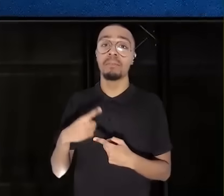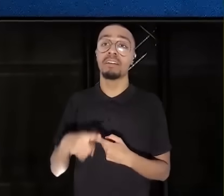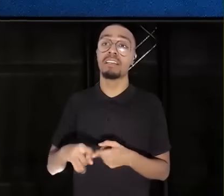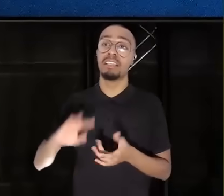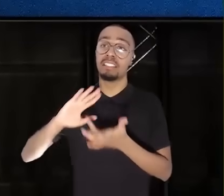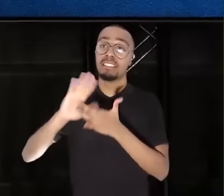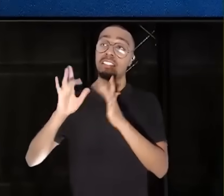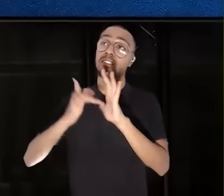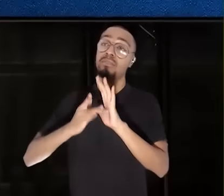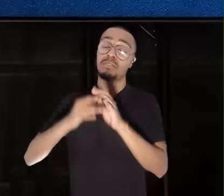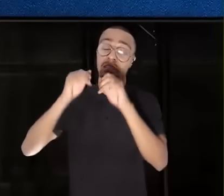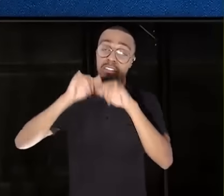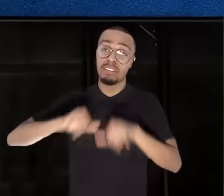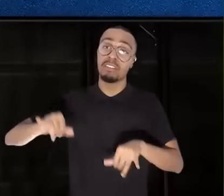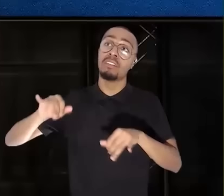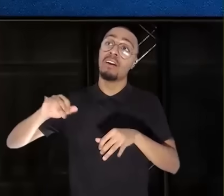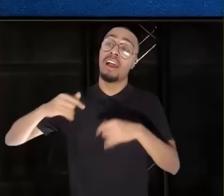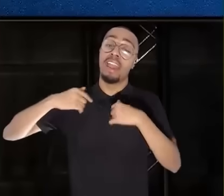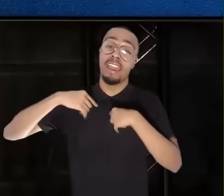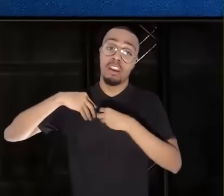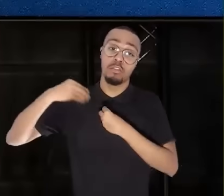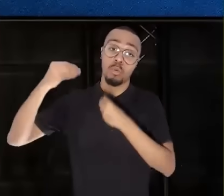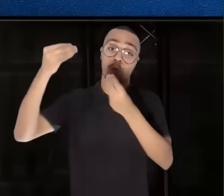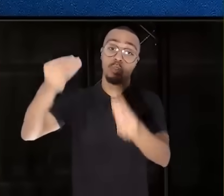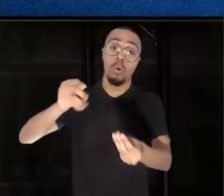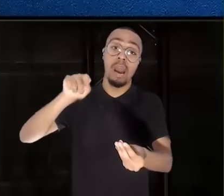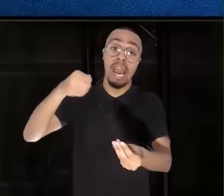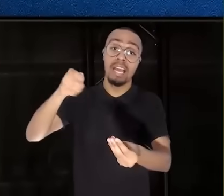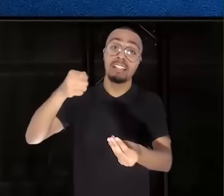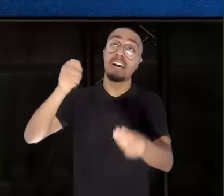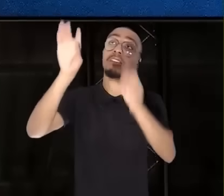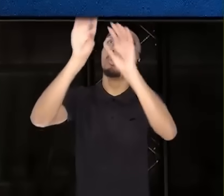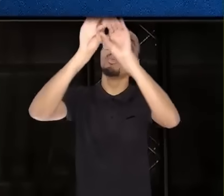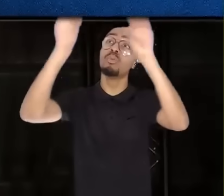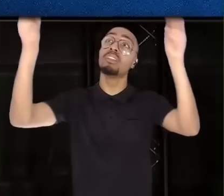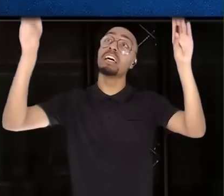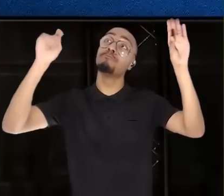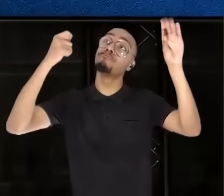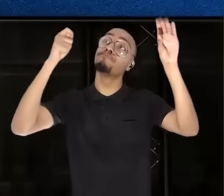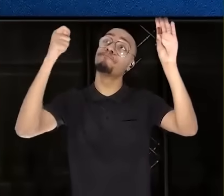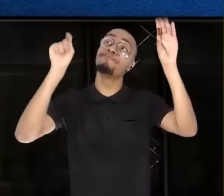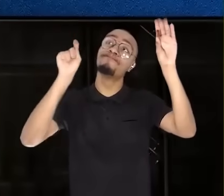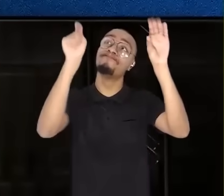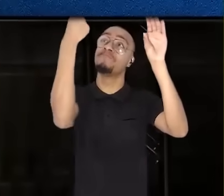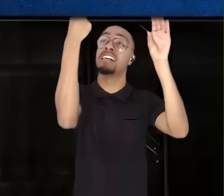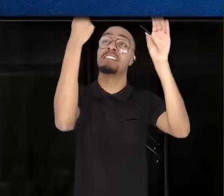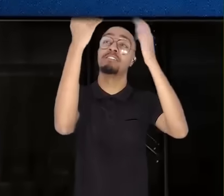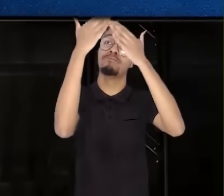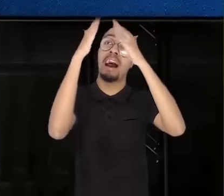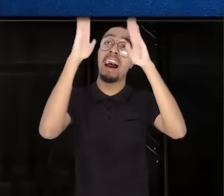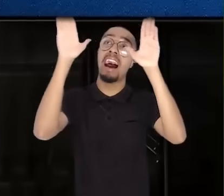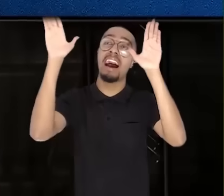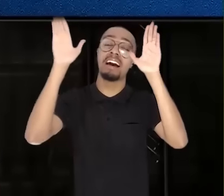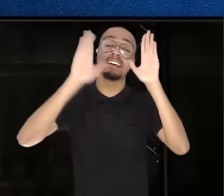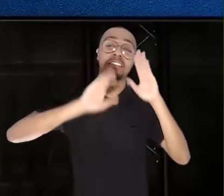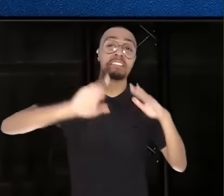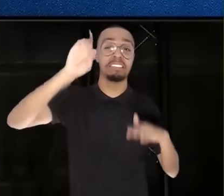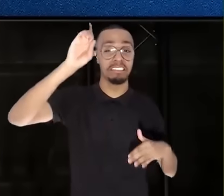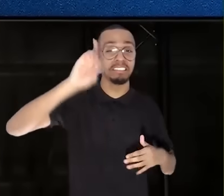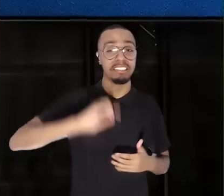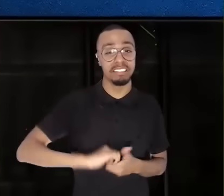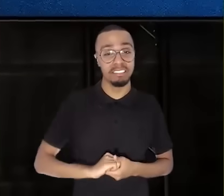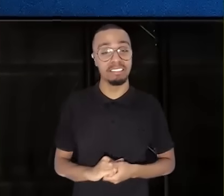céus. É como se ele dissesse: olha, eu vou ensinar vocês.